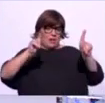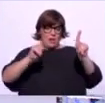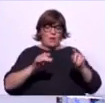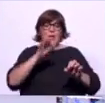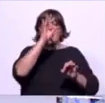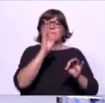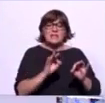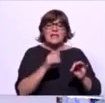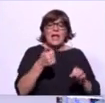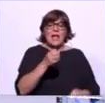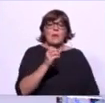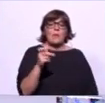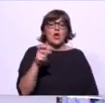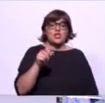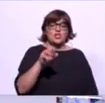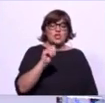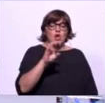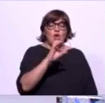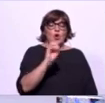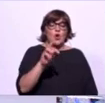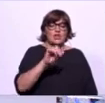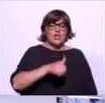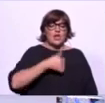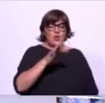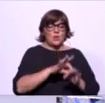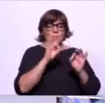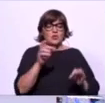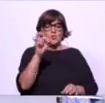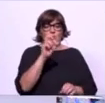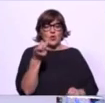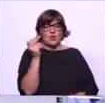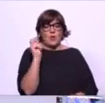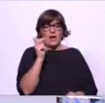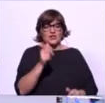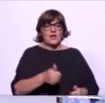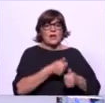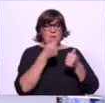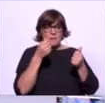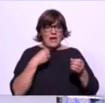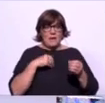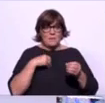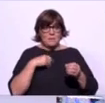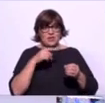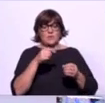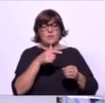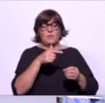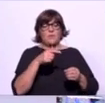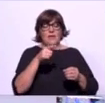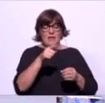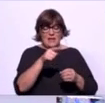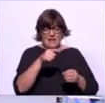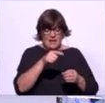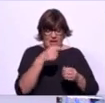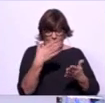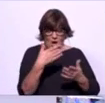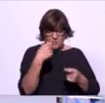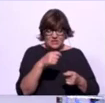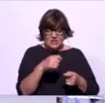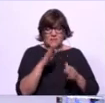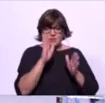percentagem é Borges Coutinho, obviamente. Ganhou o mesmo em 8 anos. Para ganhar esses mesmos títulos, Luís Filipe Vieira precisou de 16. Ou